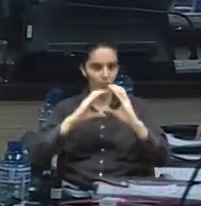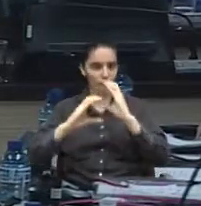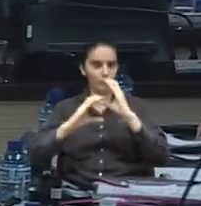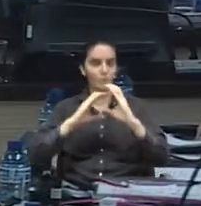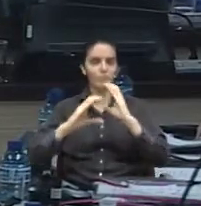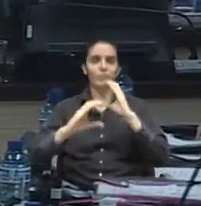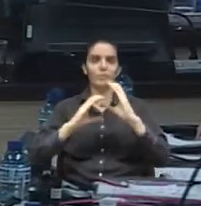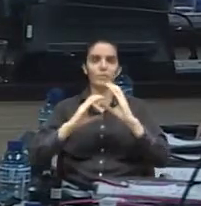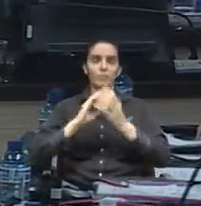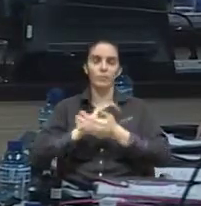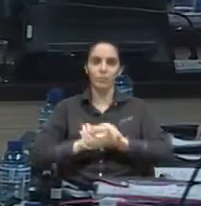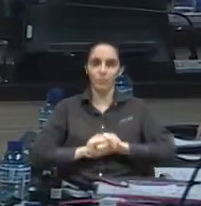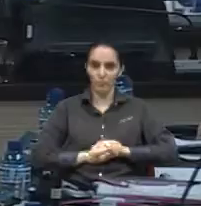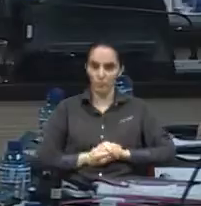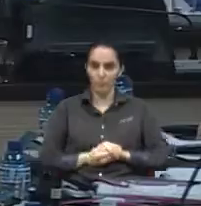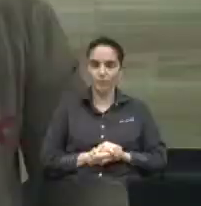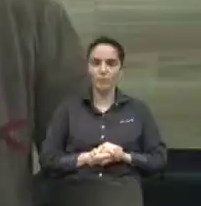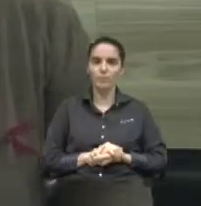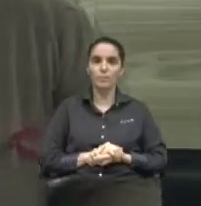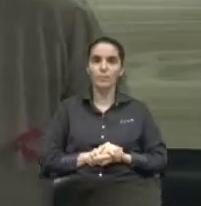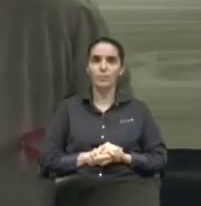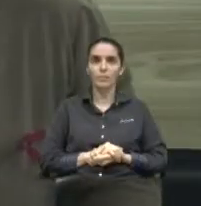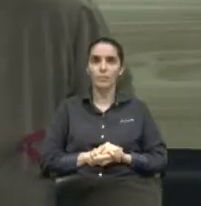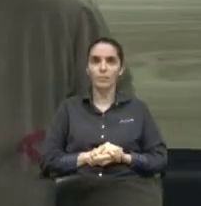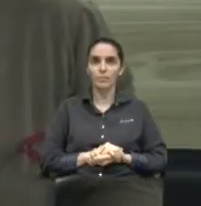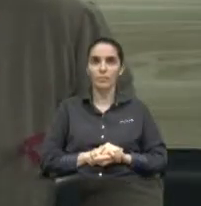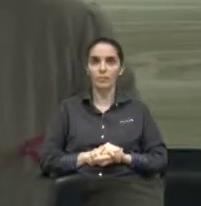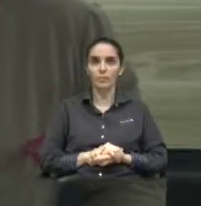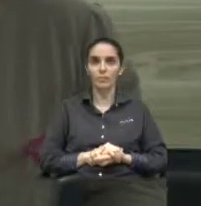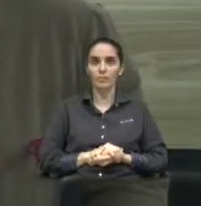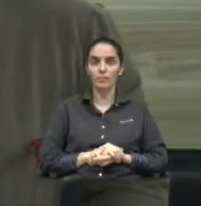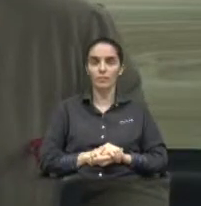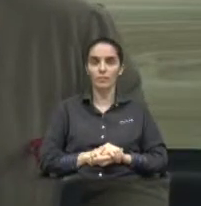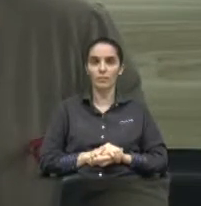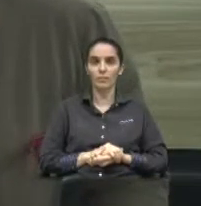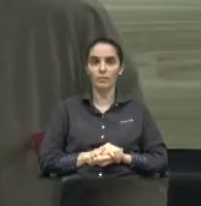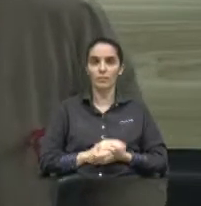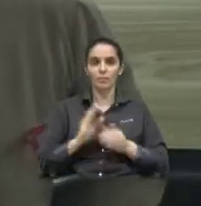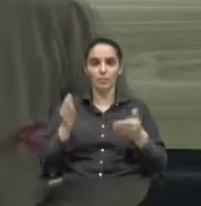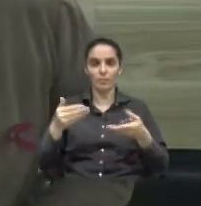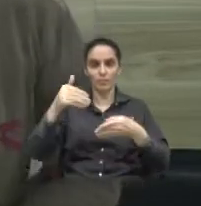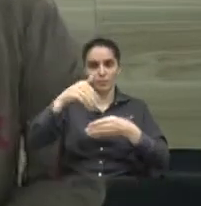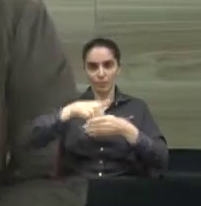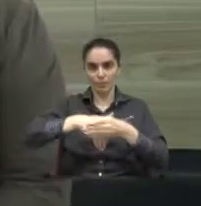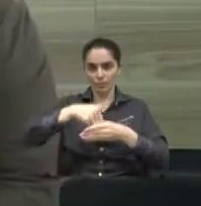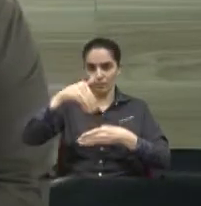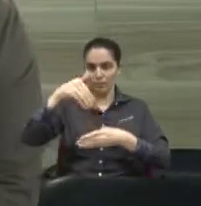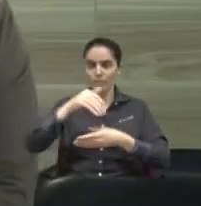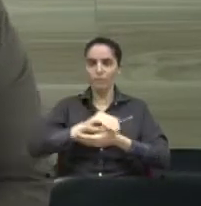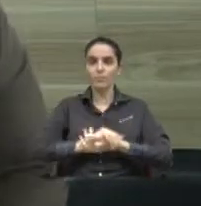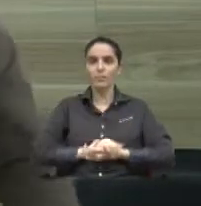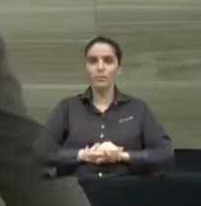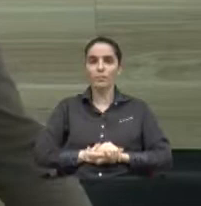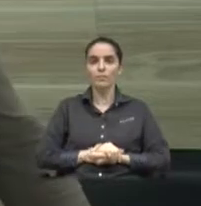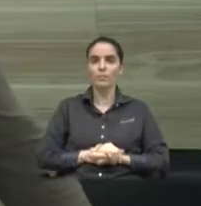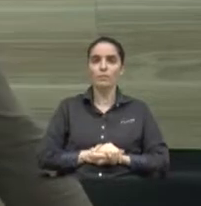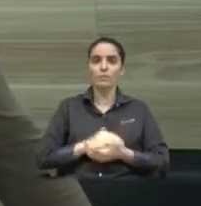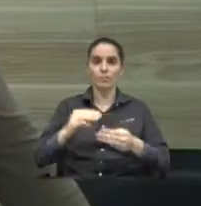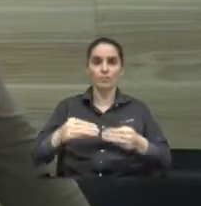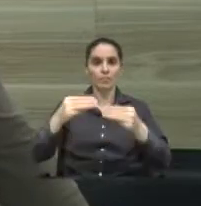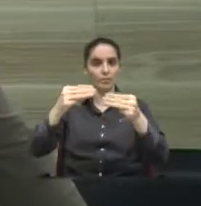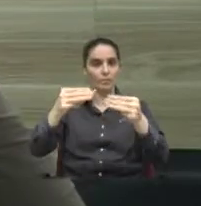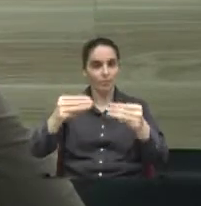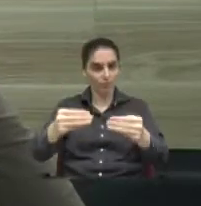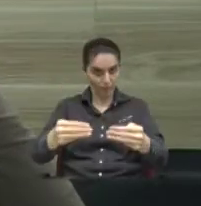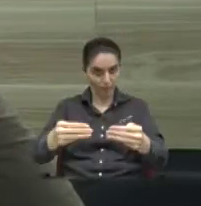digitais e da Rádio Educadora, o que hoje vamos votar aqui é uma moção